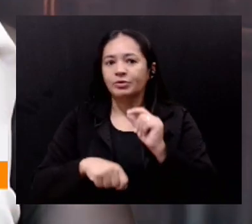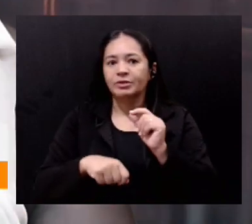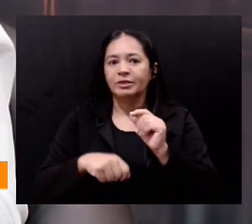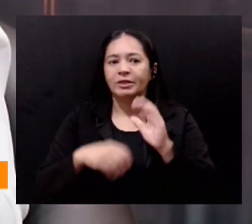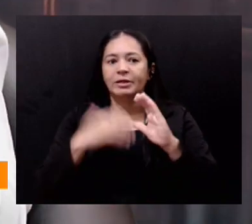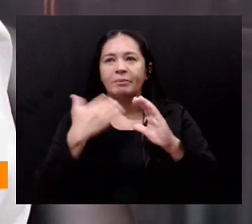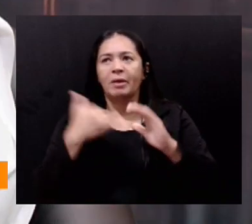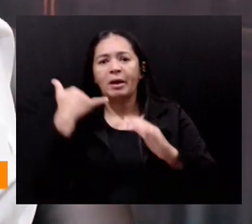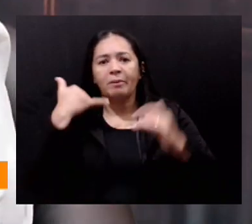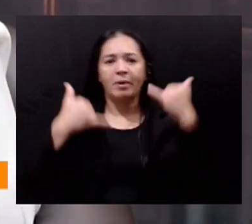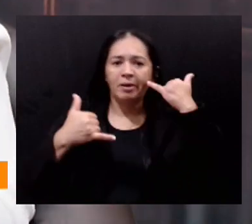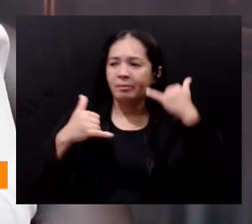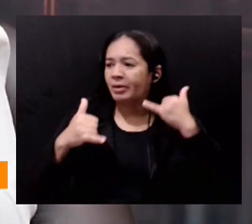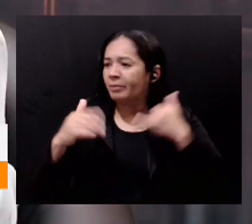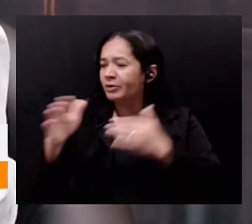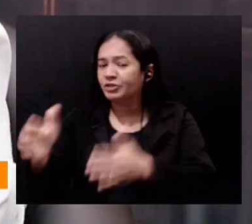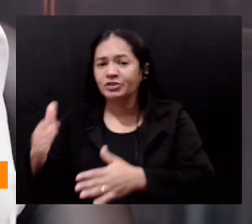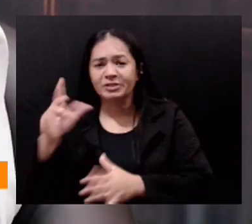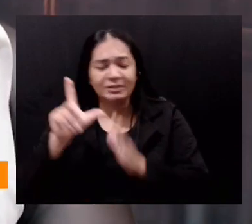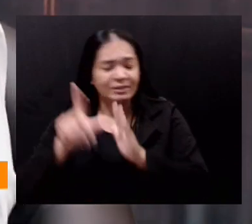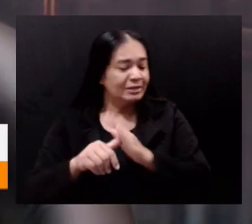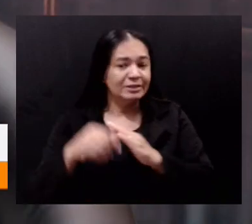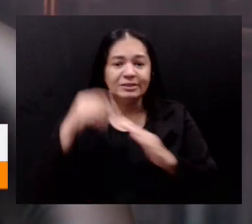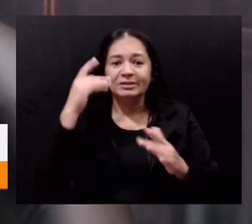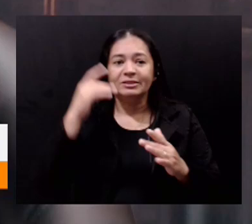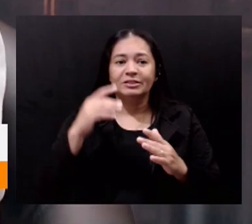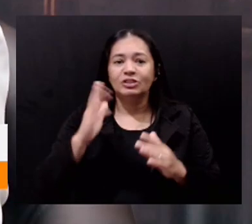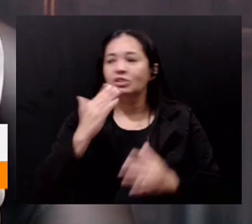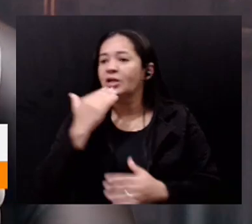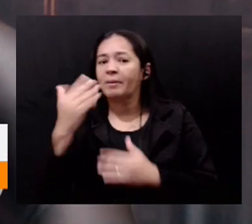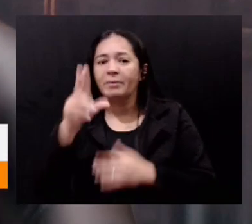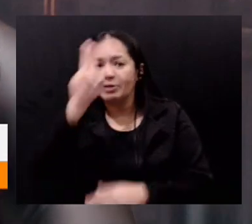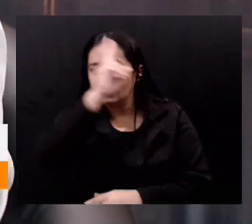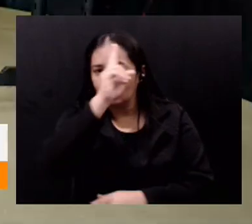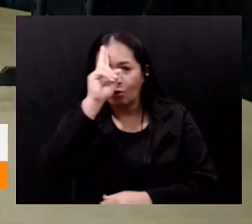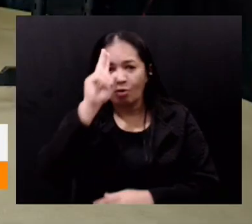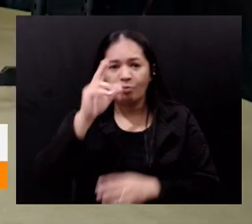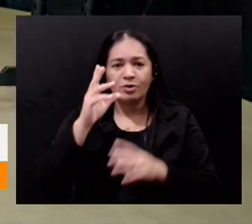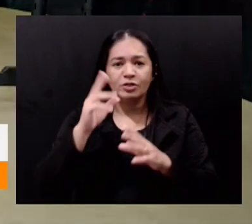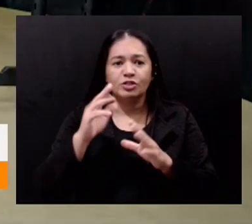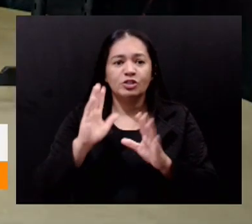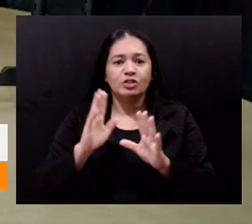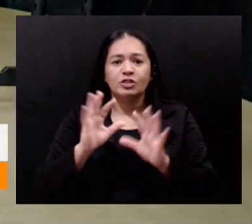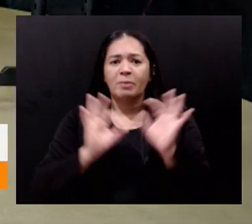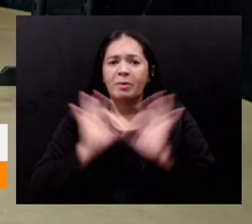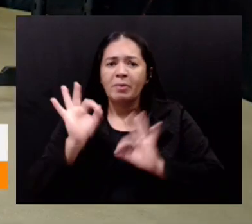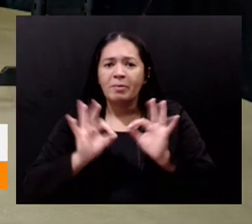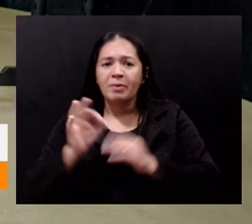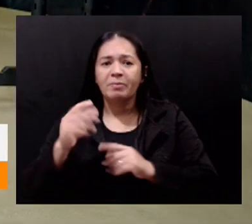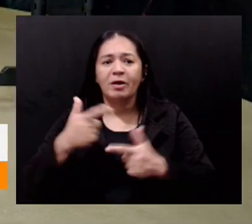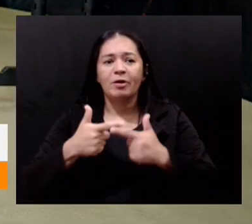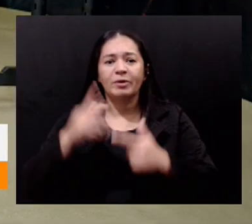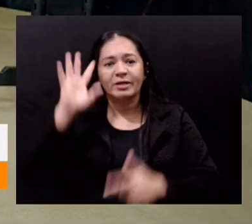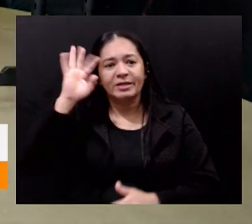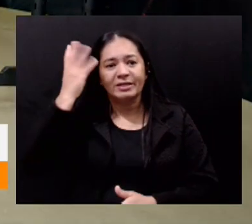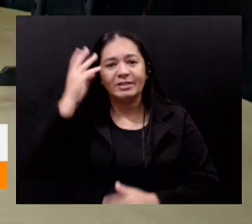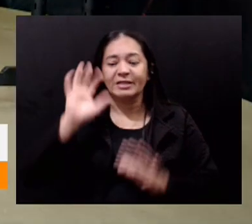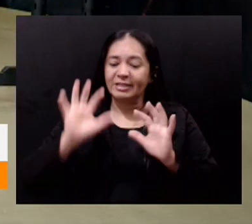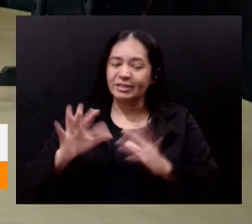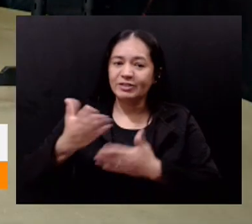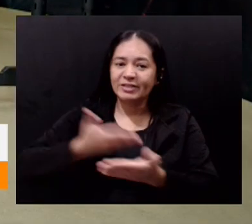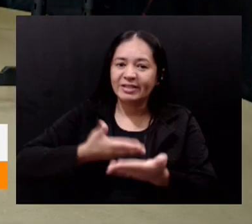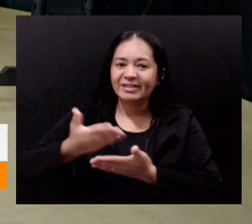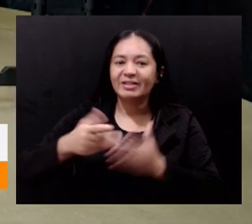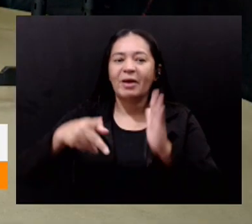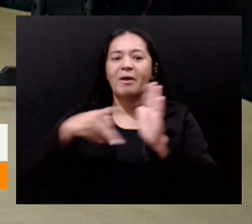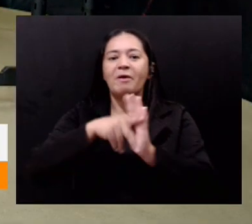chegar atrasado, já peço um Uber, calculo o Essa tempo. interação, Essa ela vem do social, ela São vem os do social. movimentos, são os né,